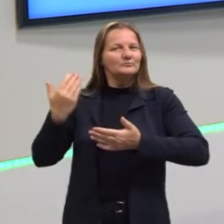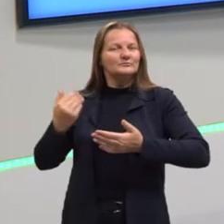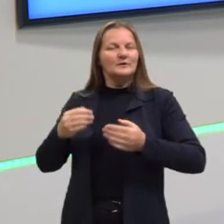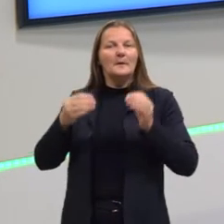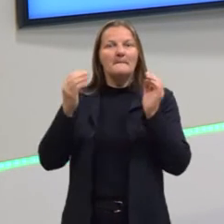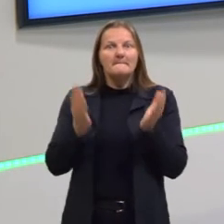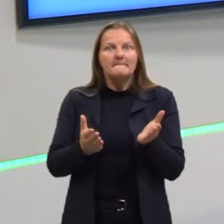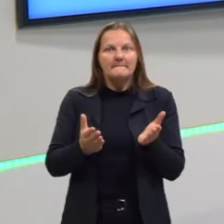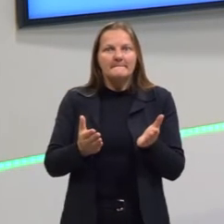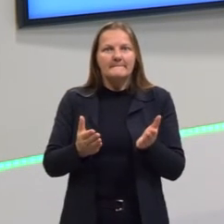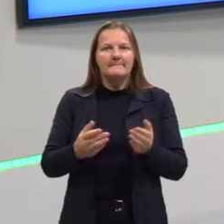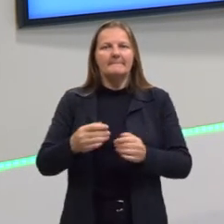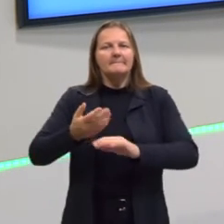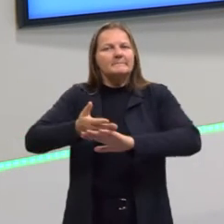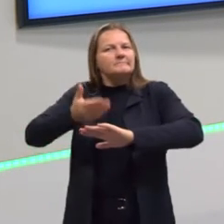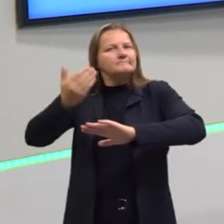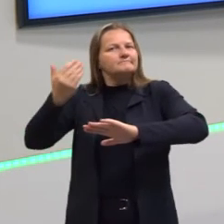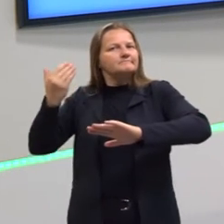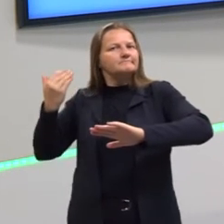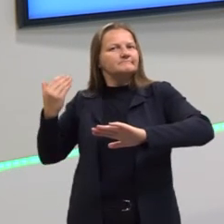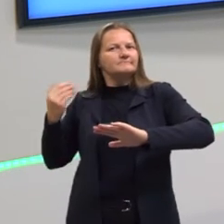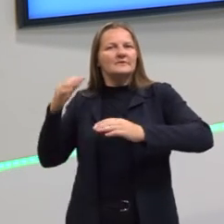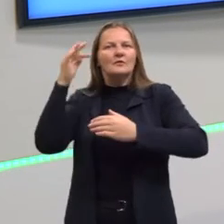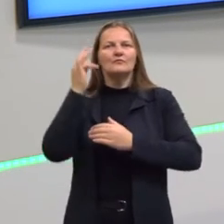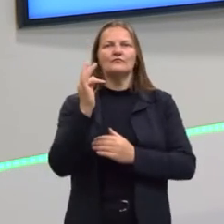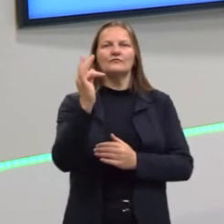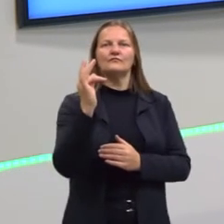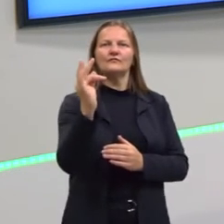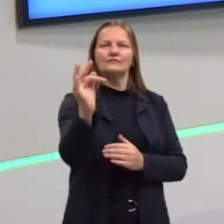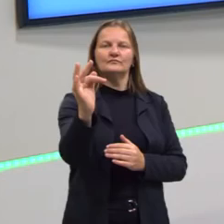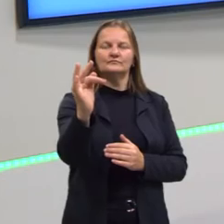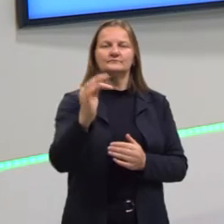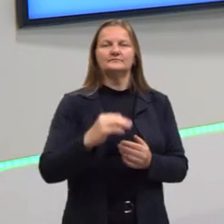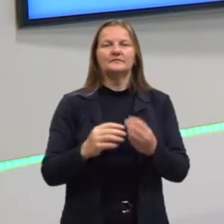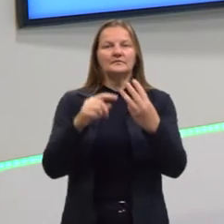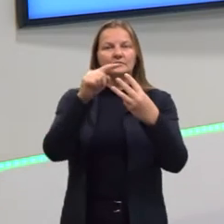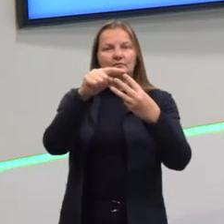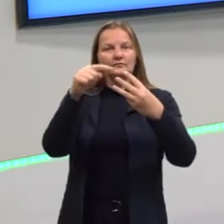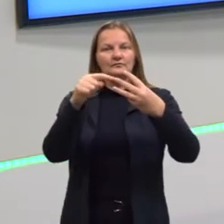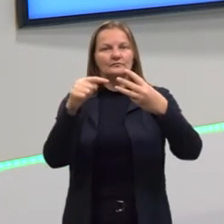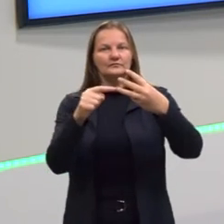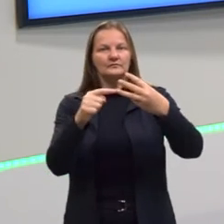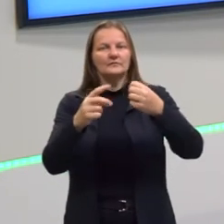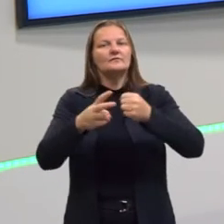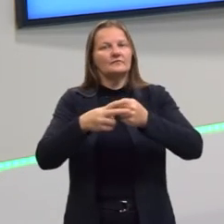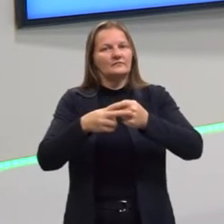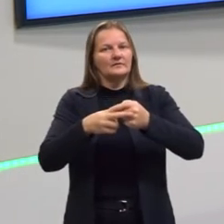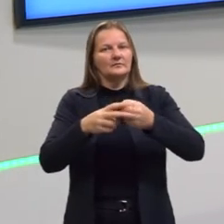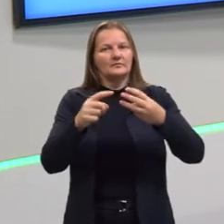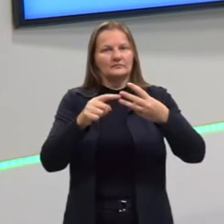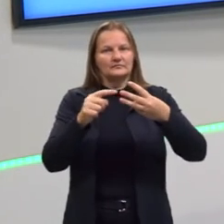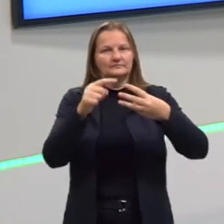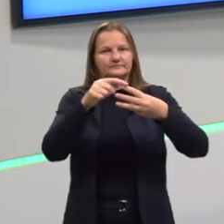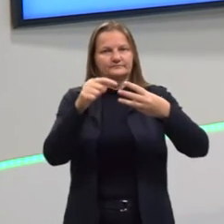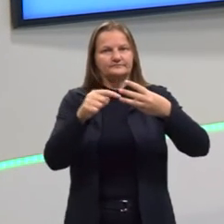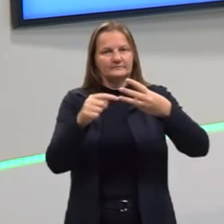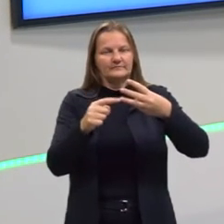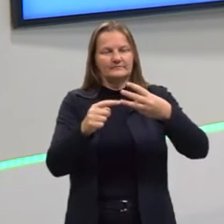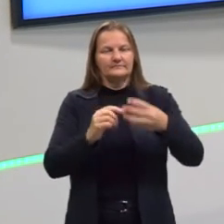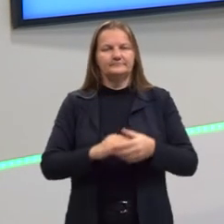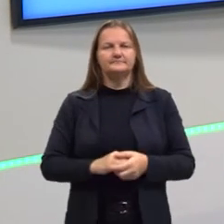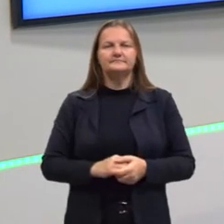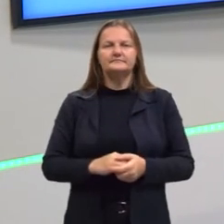presente passado e futuro nós temos três tempos verbais lembro presente passado e